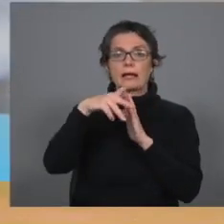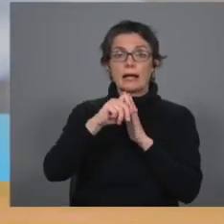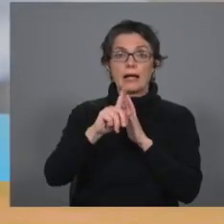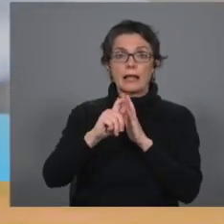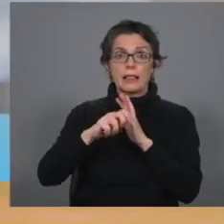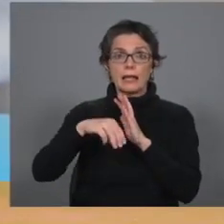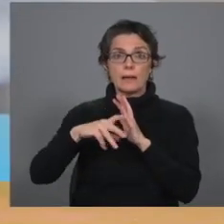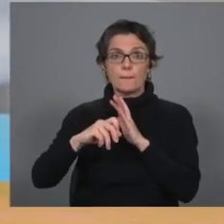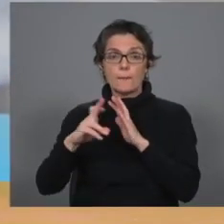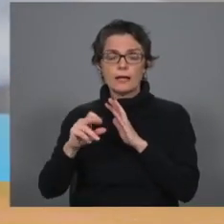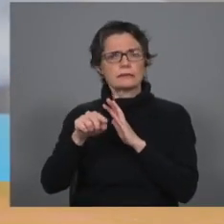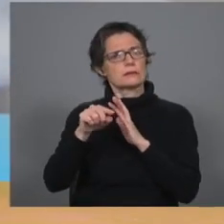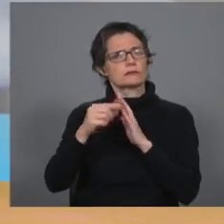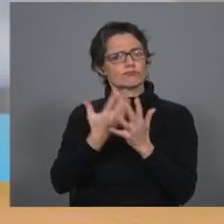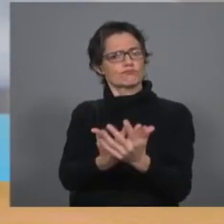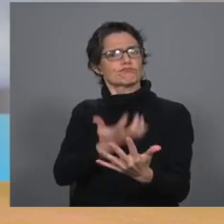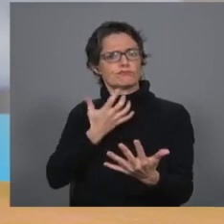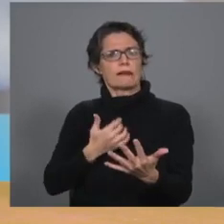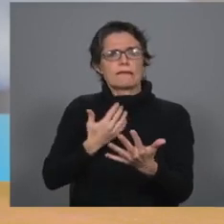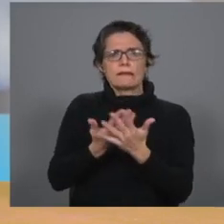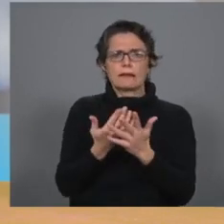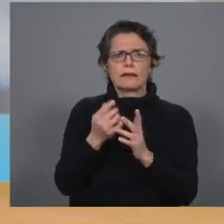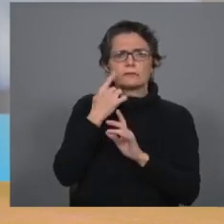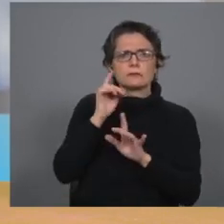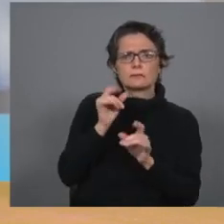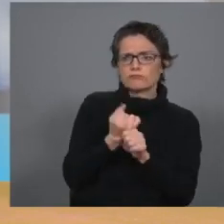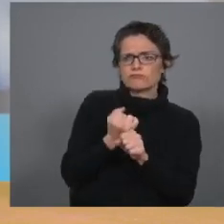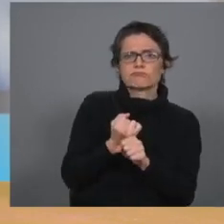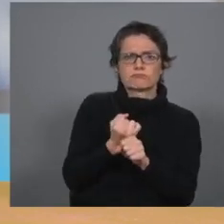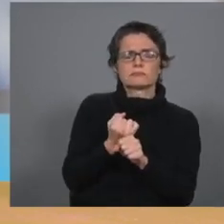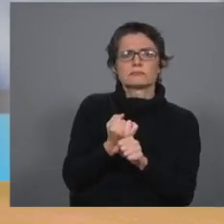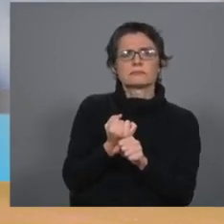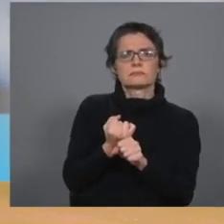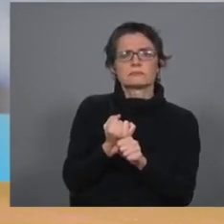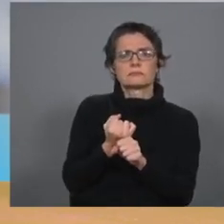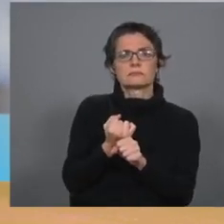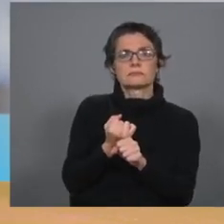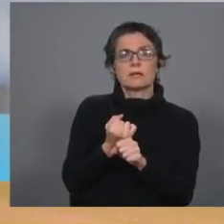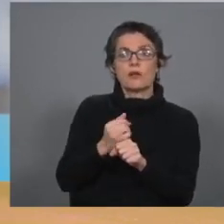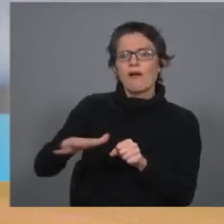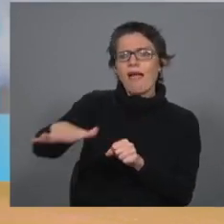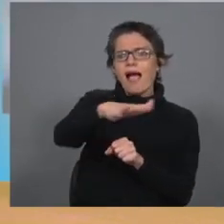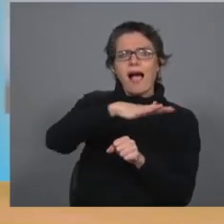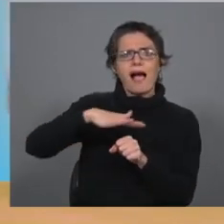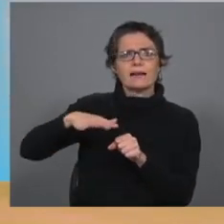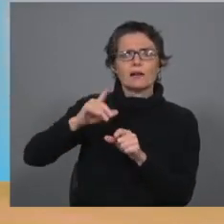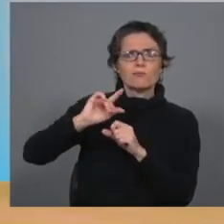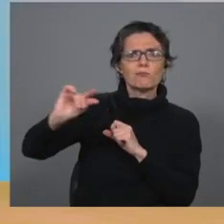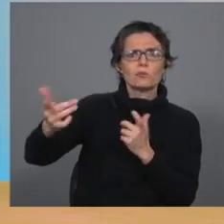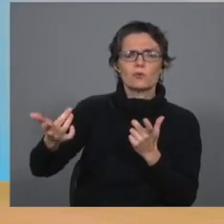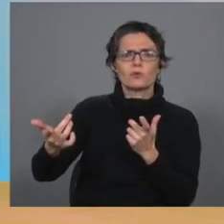dar mais expressão também e dar a conhecer o trabalho que é feito em zonas tão díspares.